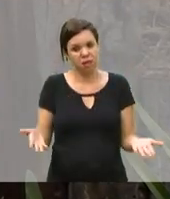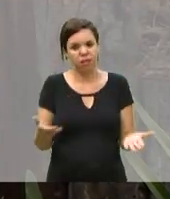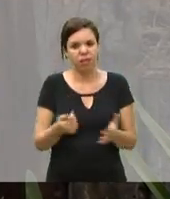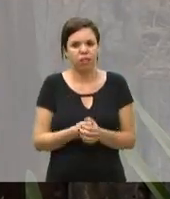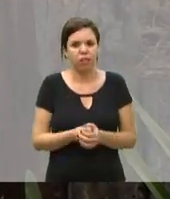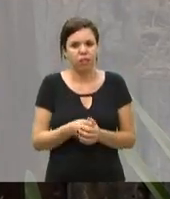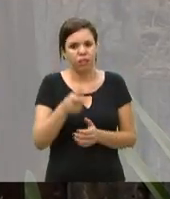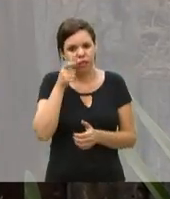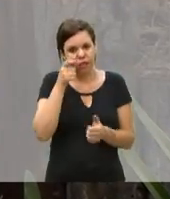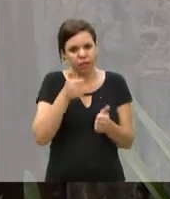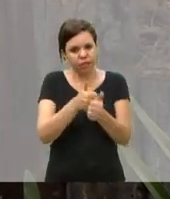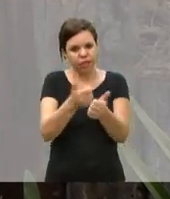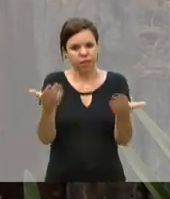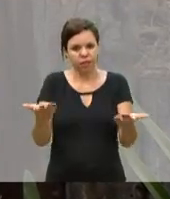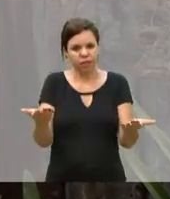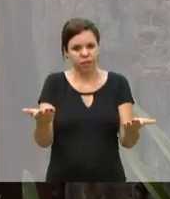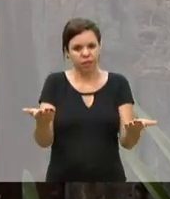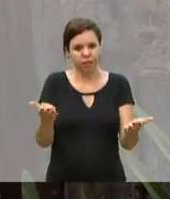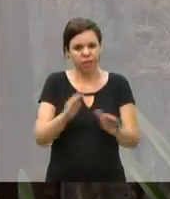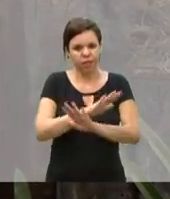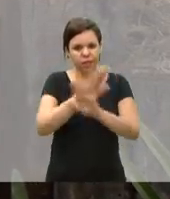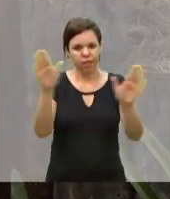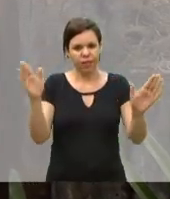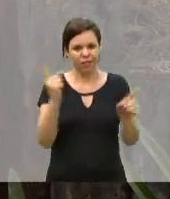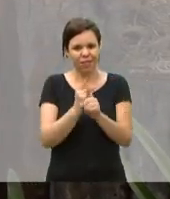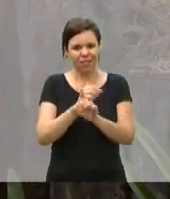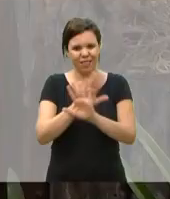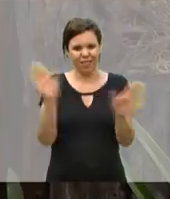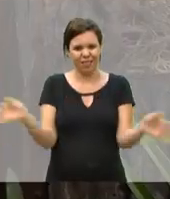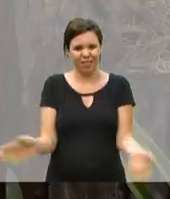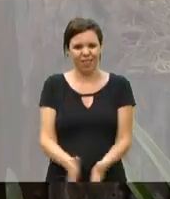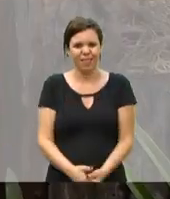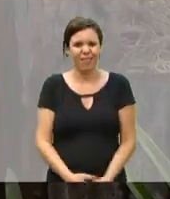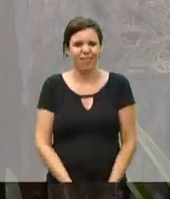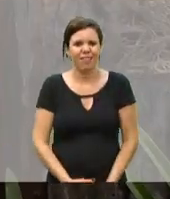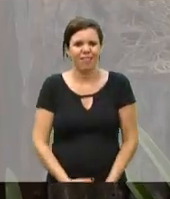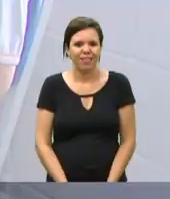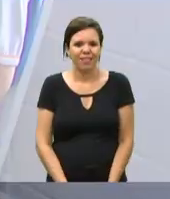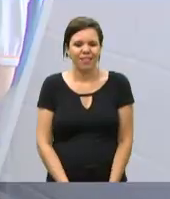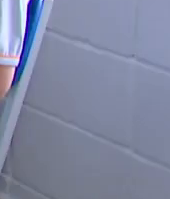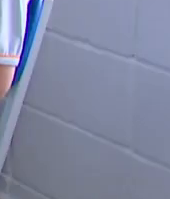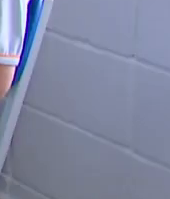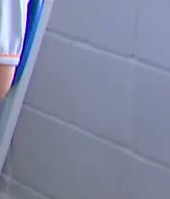você, obrigada, que nos acompanha até agora, até nosso próximo encontro. Tchau.